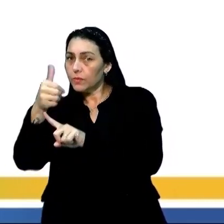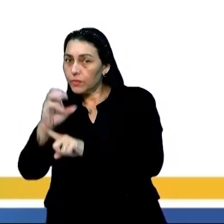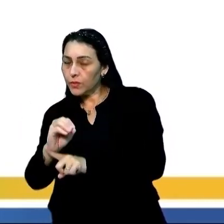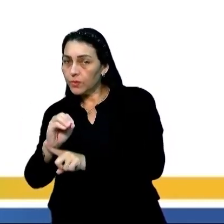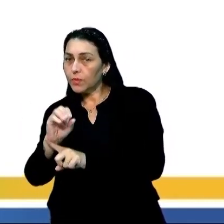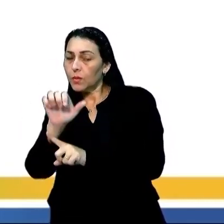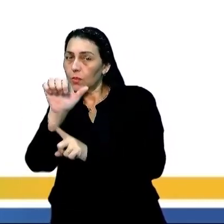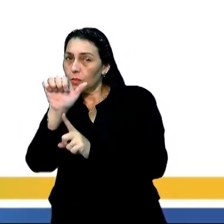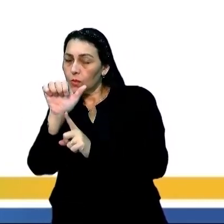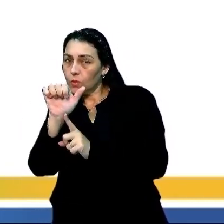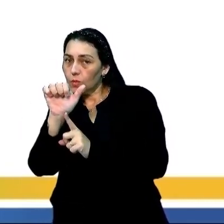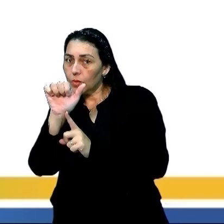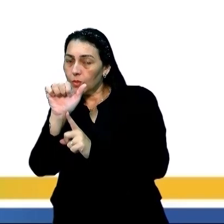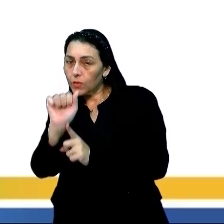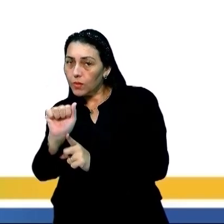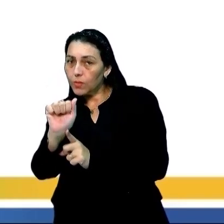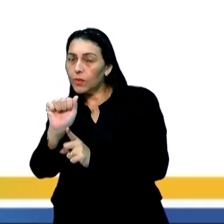meu